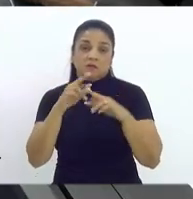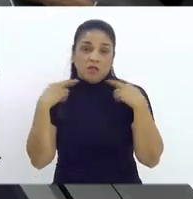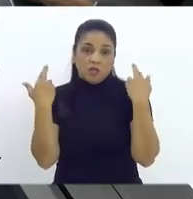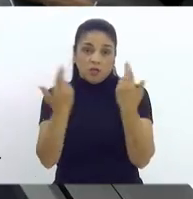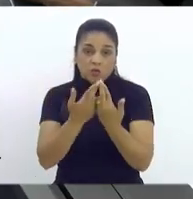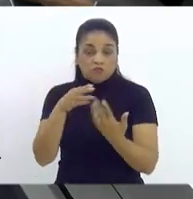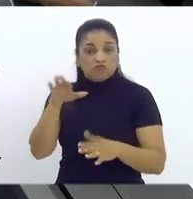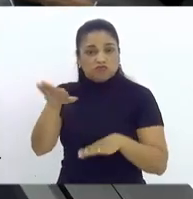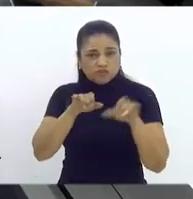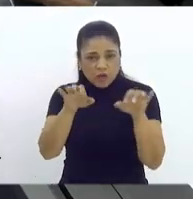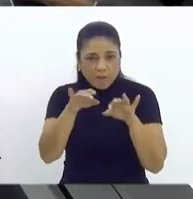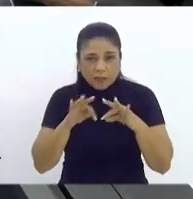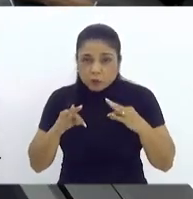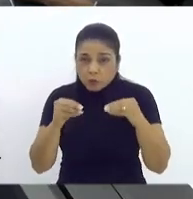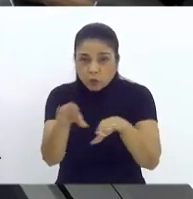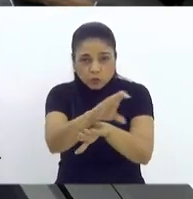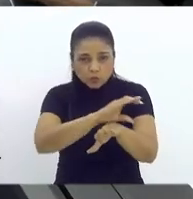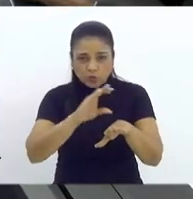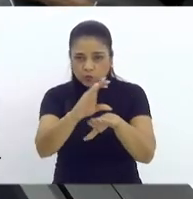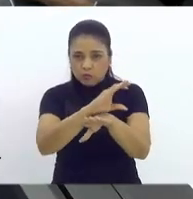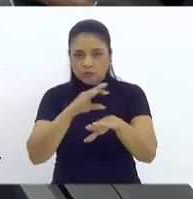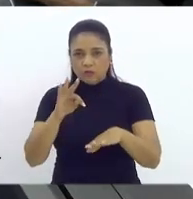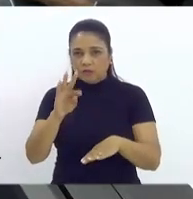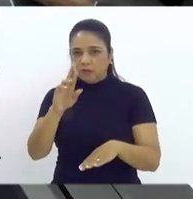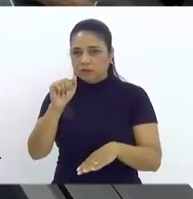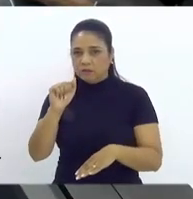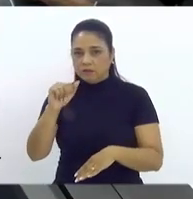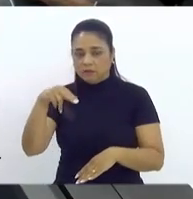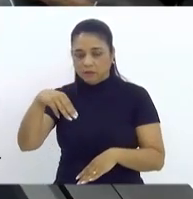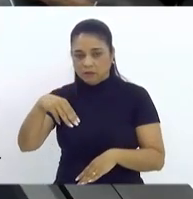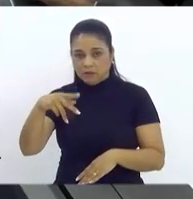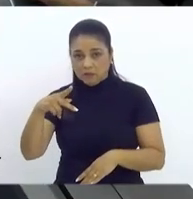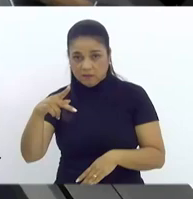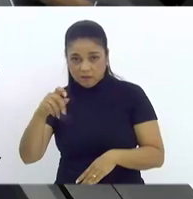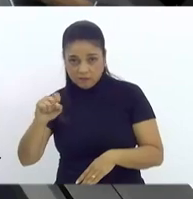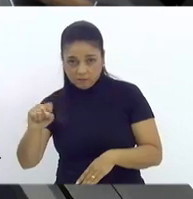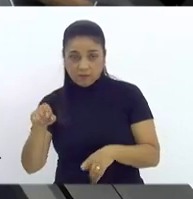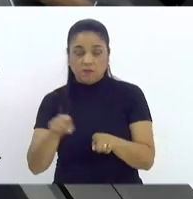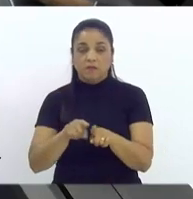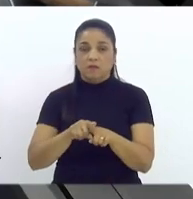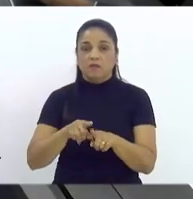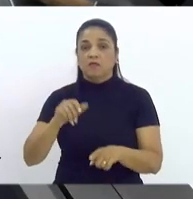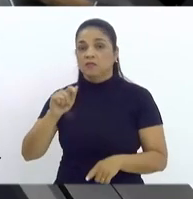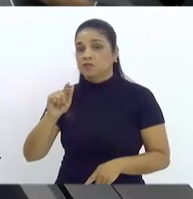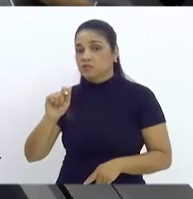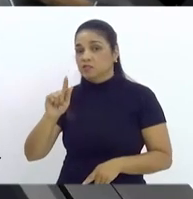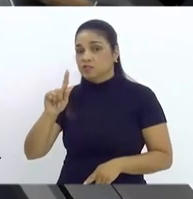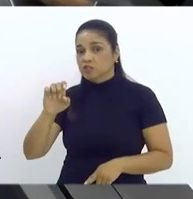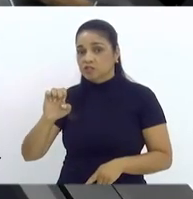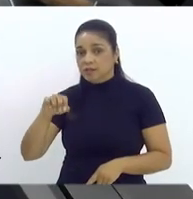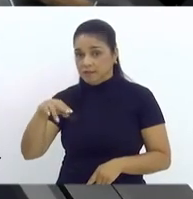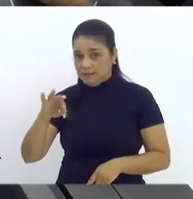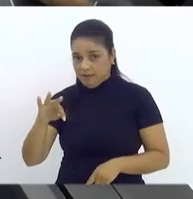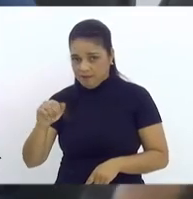a convocação de todos os conselheiros da Getransp e da Genersa, como vota o deputado Daniel Librelon. Favorável. Deputado favorável.